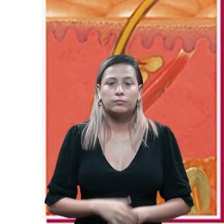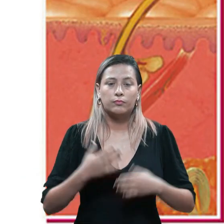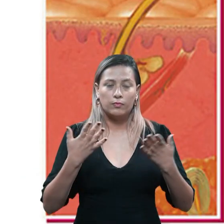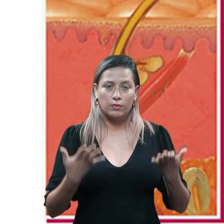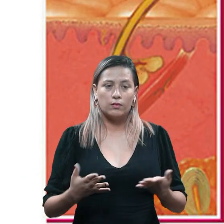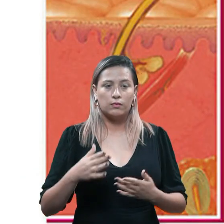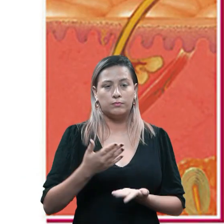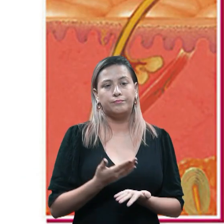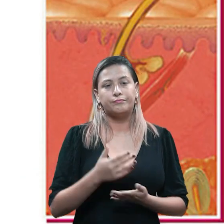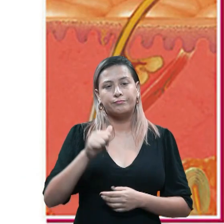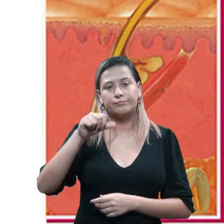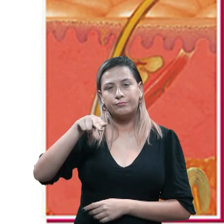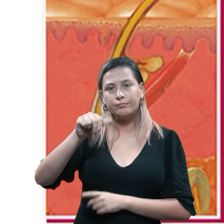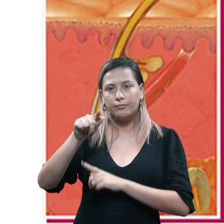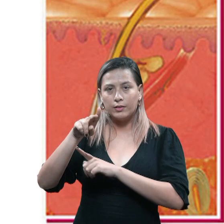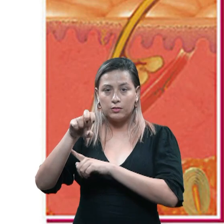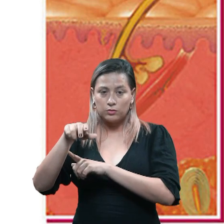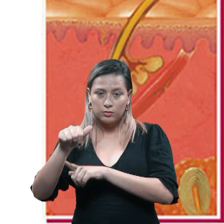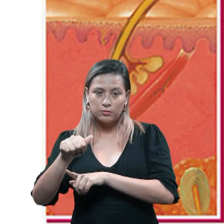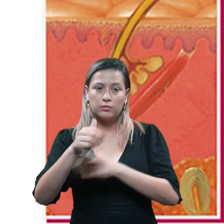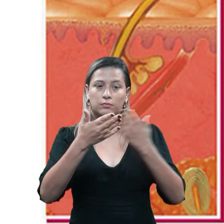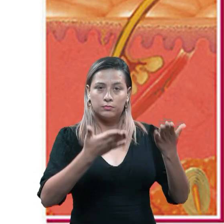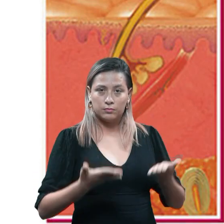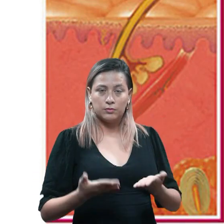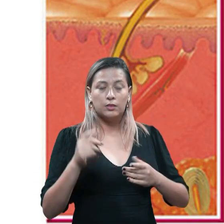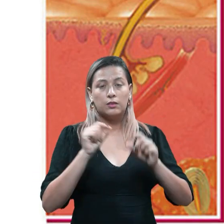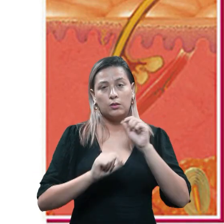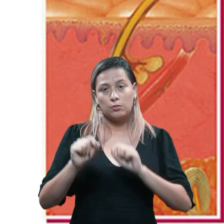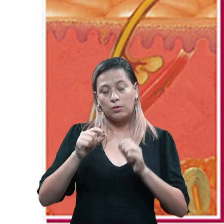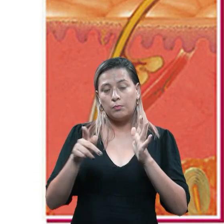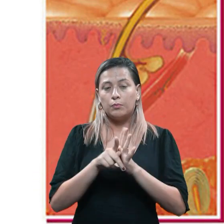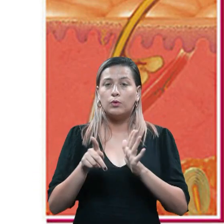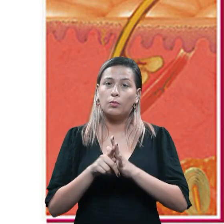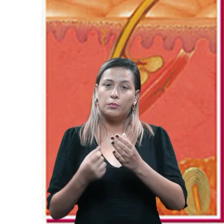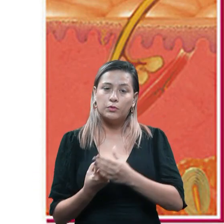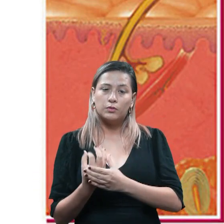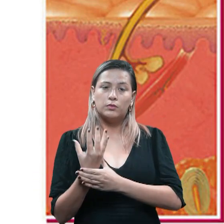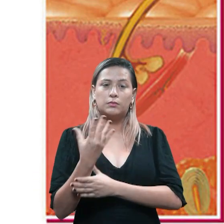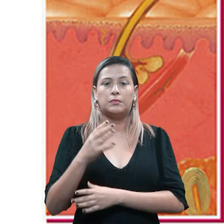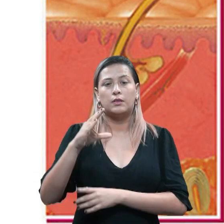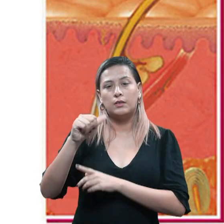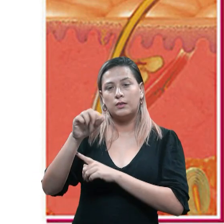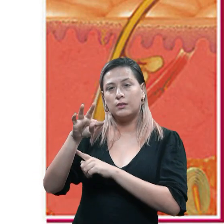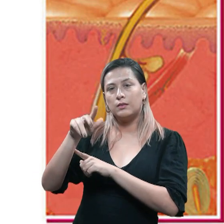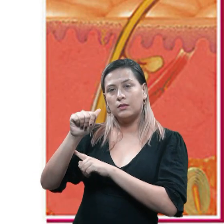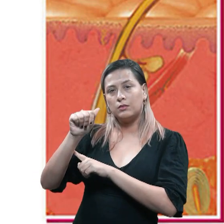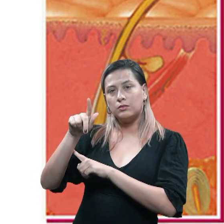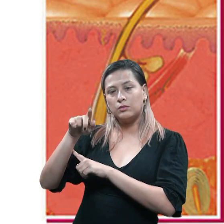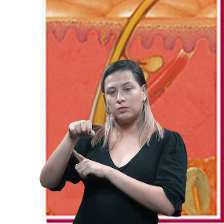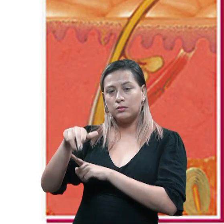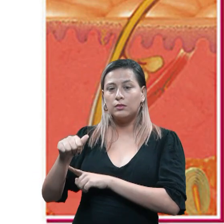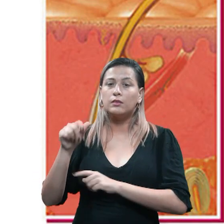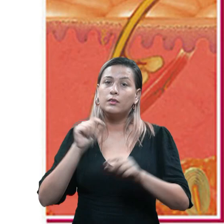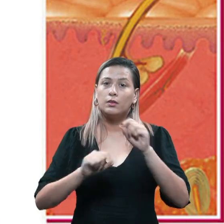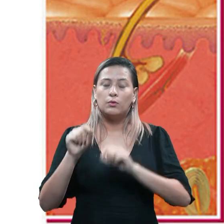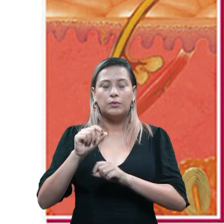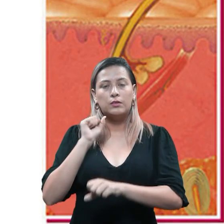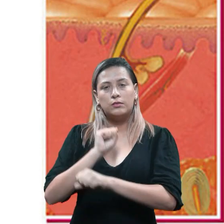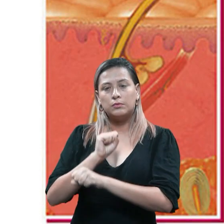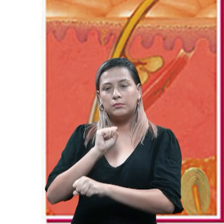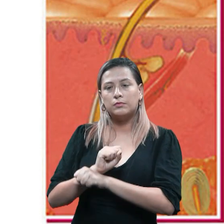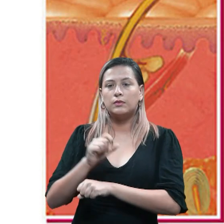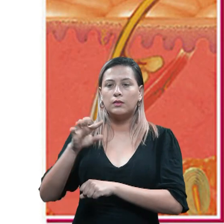conhecidas como fase anágena, que é a fase de crescimento, catágena é a fase de repouso